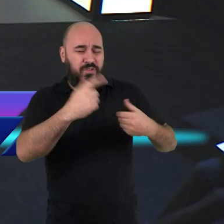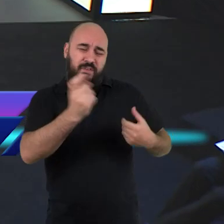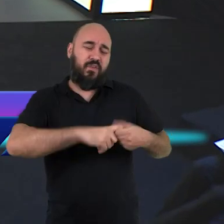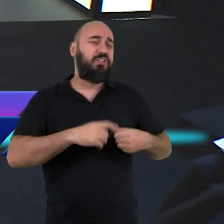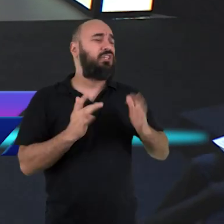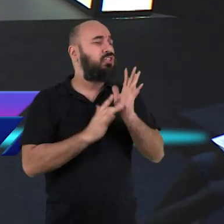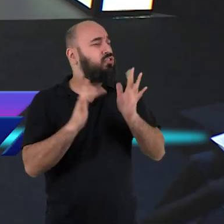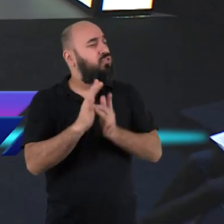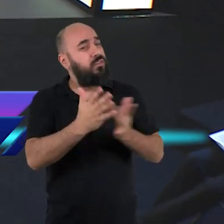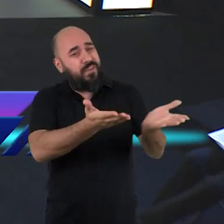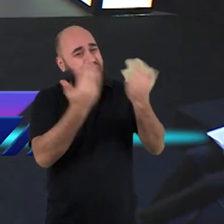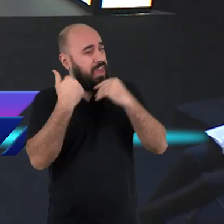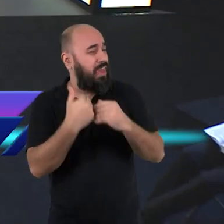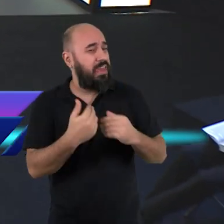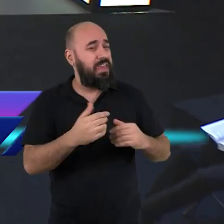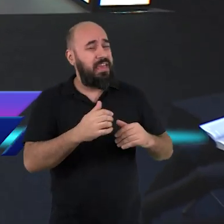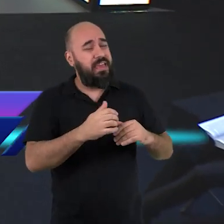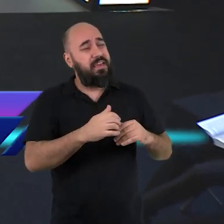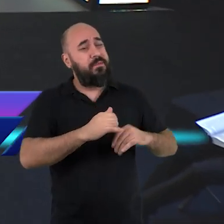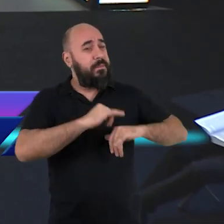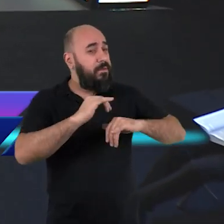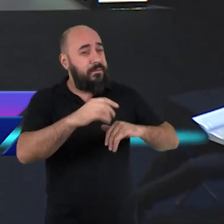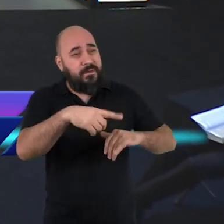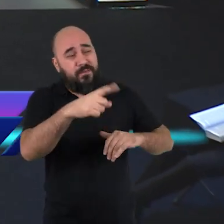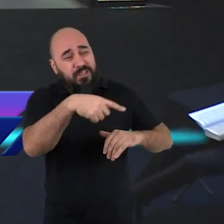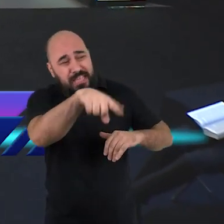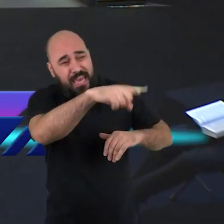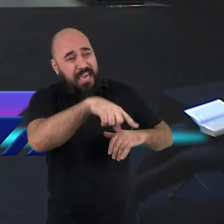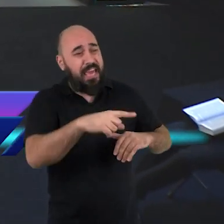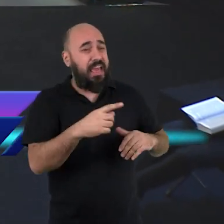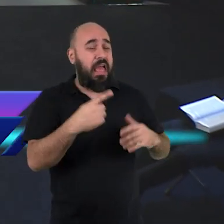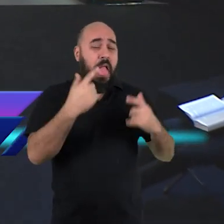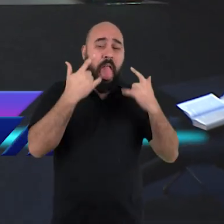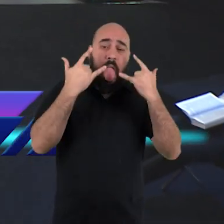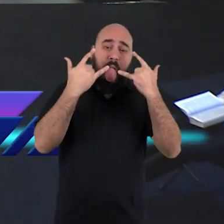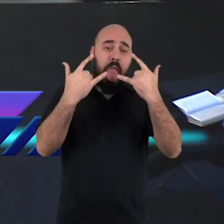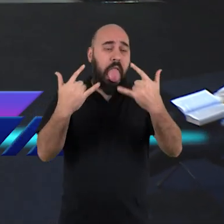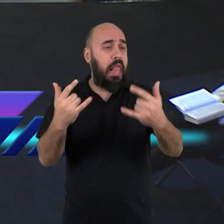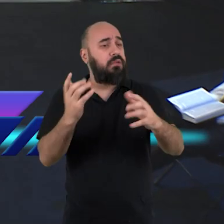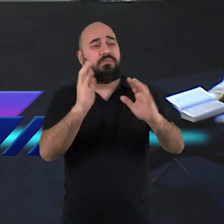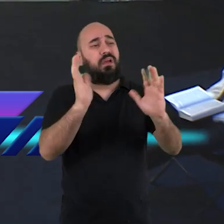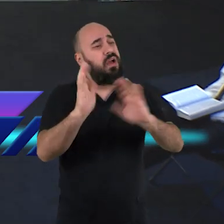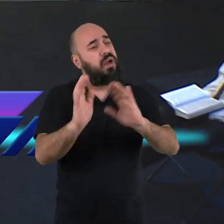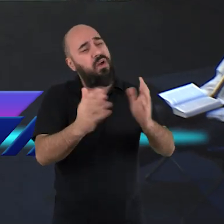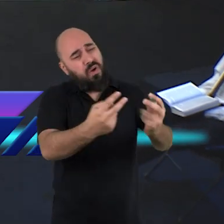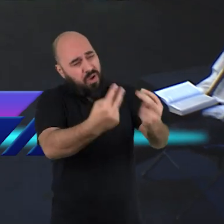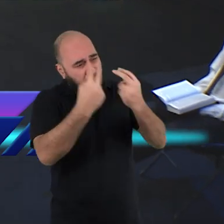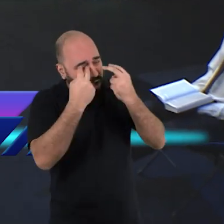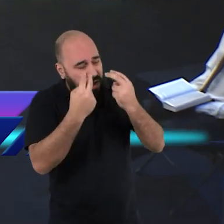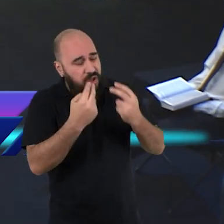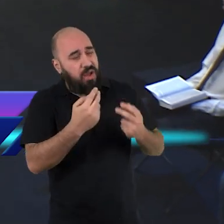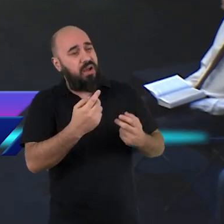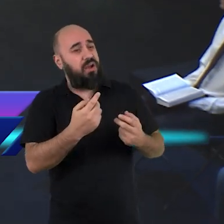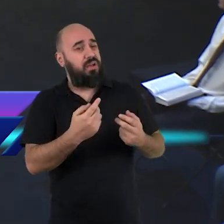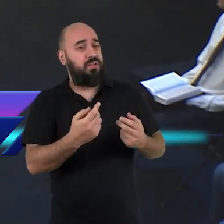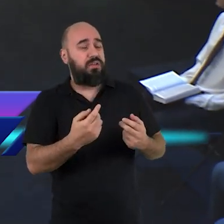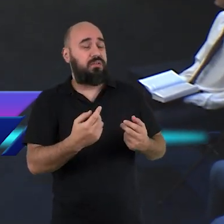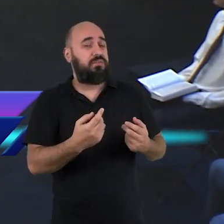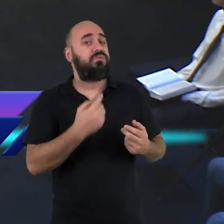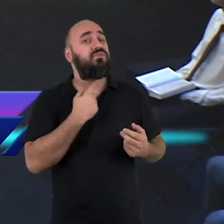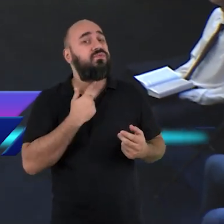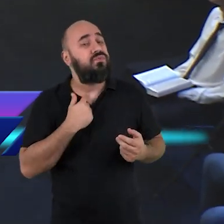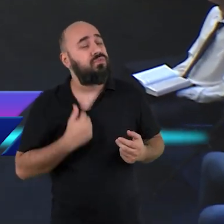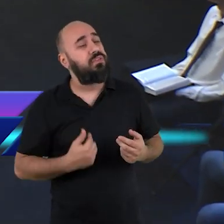renda, se entregue. Não permita ser levado por suas paixões, pelos seus desejos.